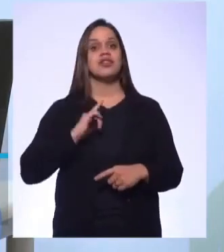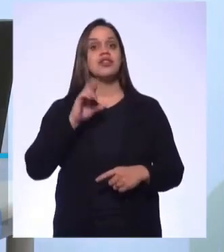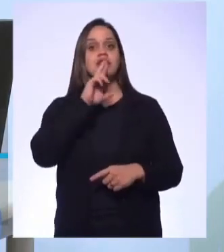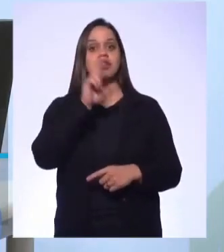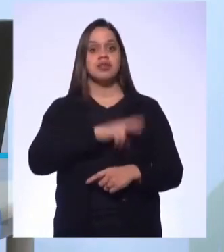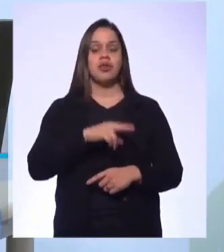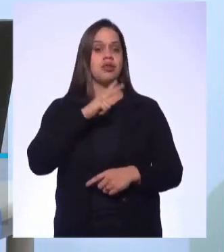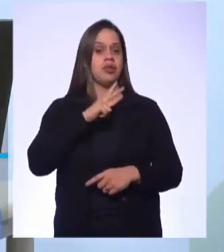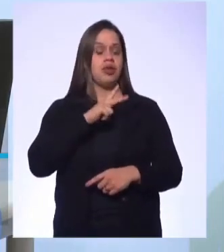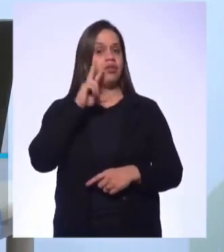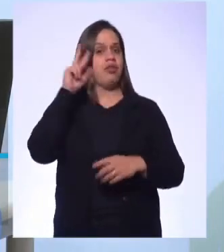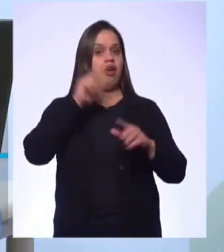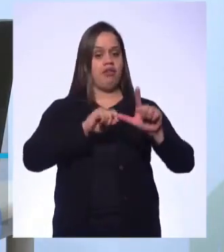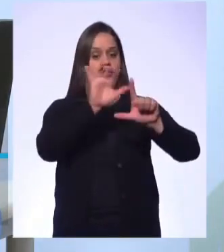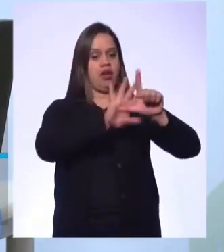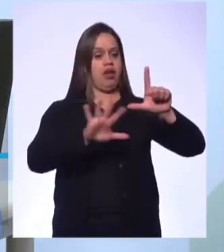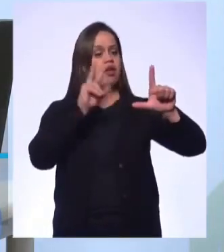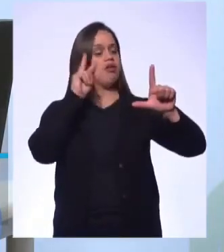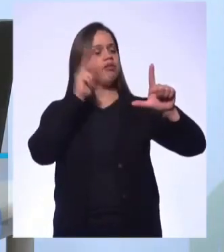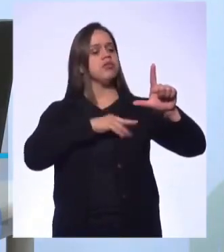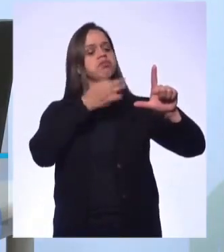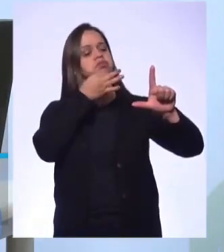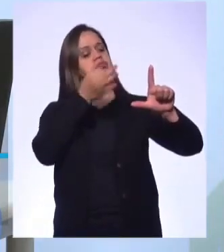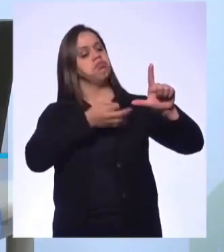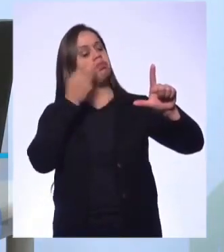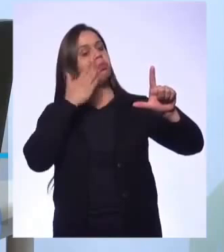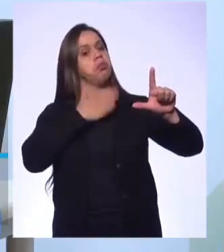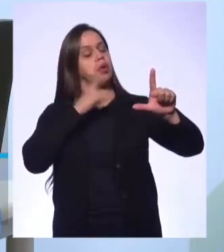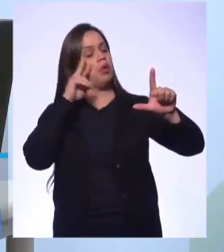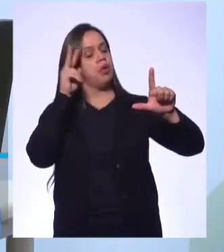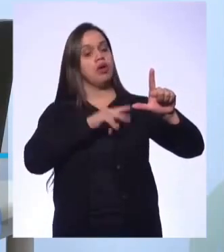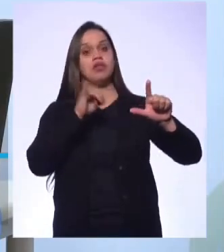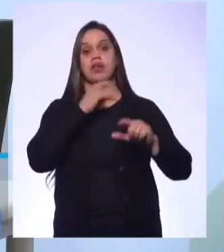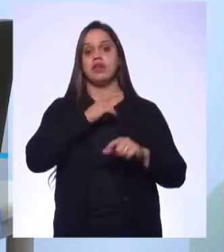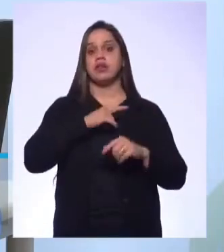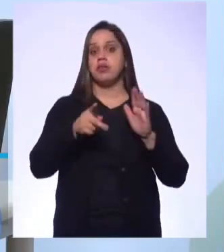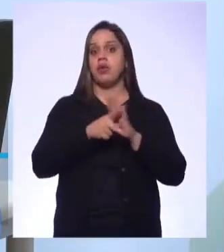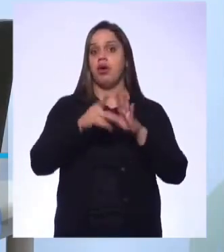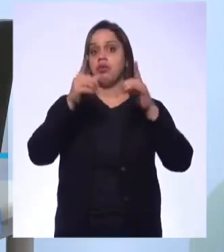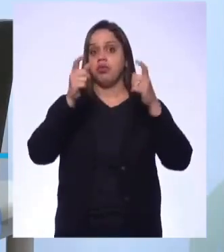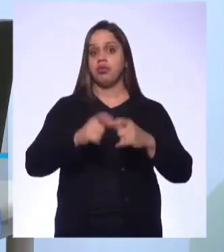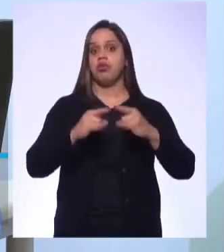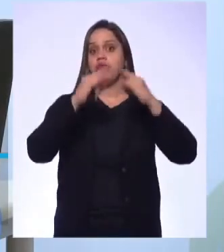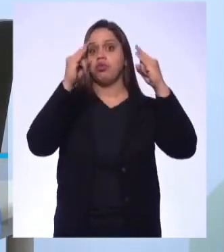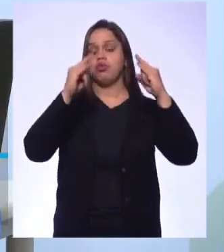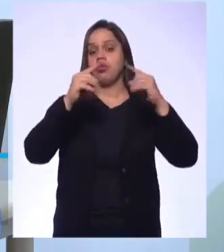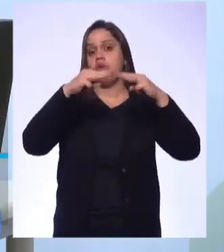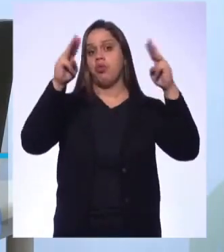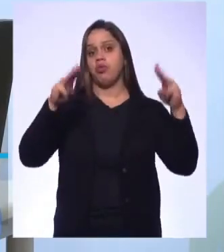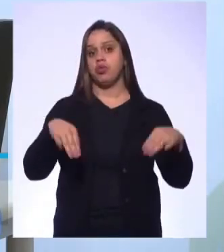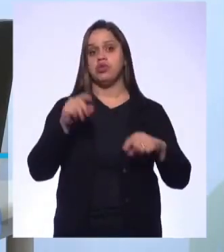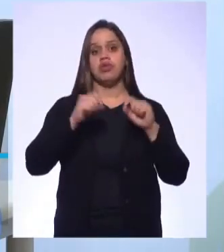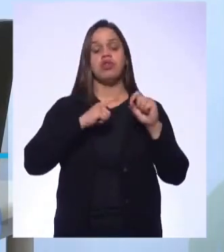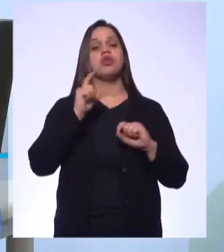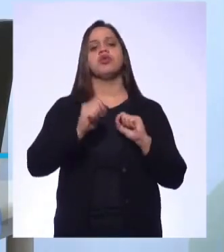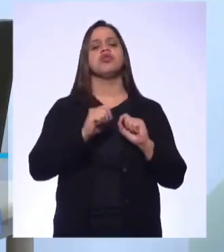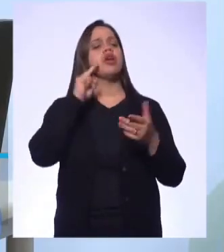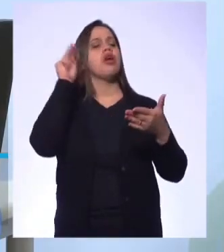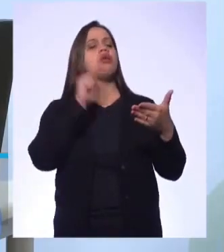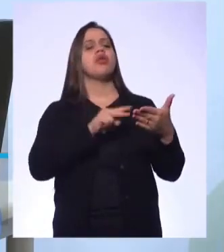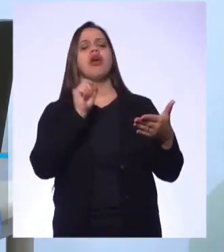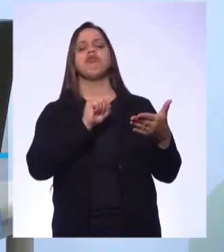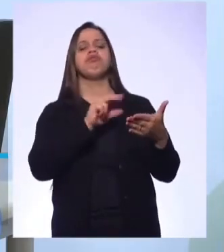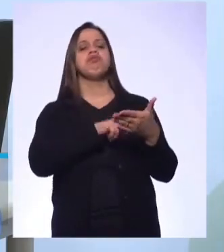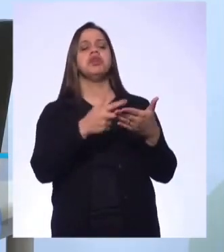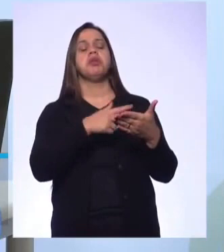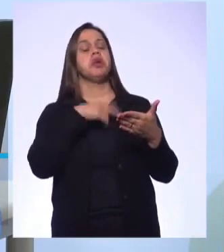seu ver. Pensa o que eu acabei de falar. Se tivesse lá exposta no museu em algum lugar, Qual a sua interpretação dessa imagem? E aí depois